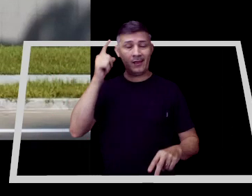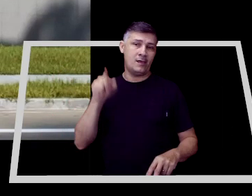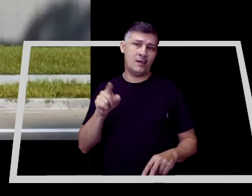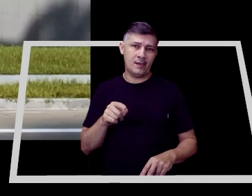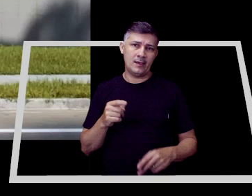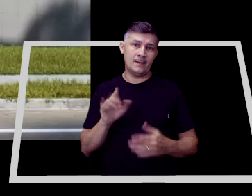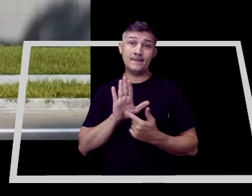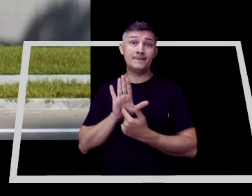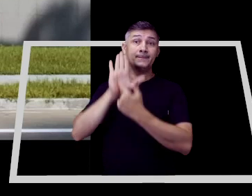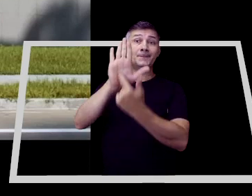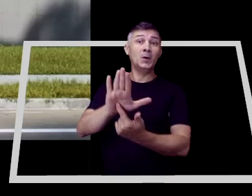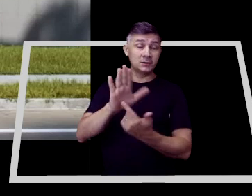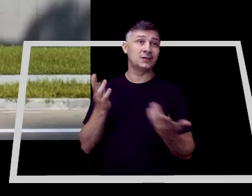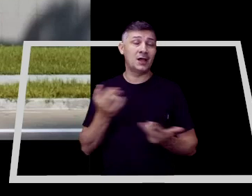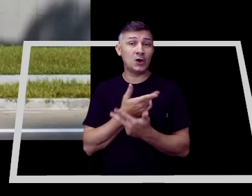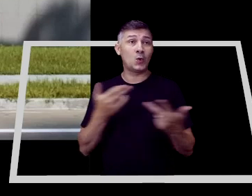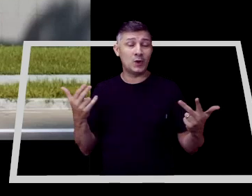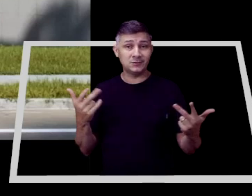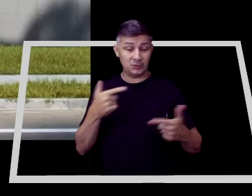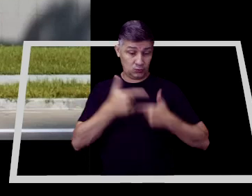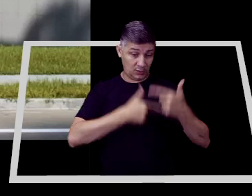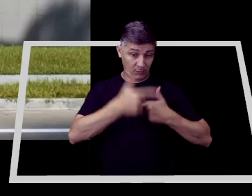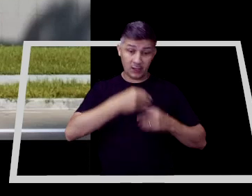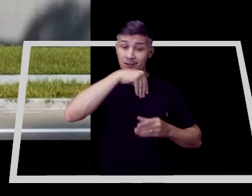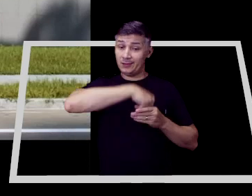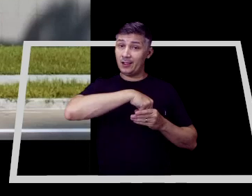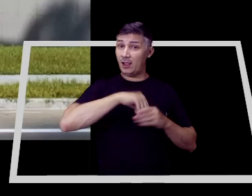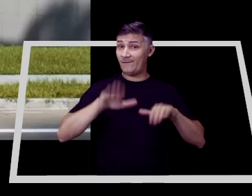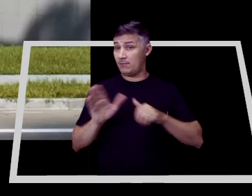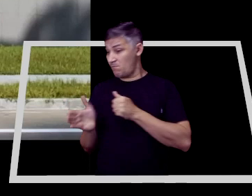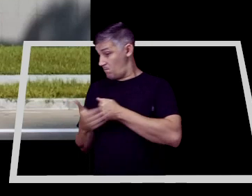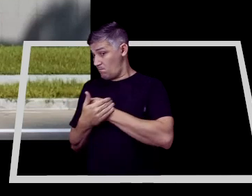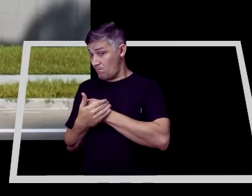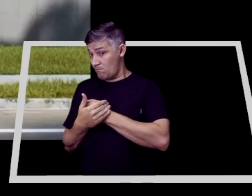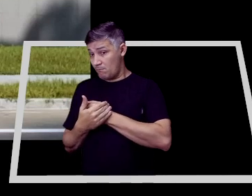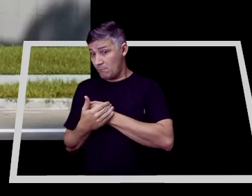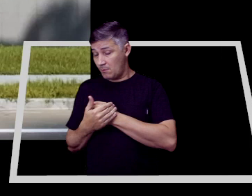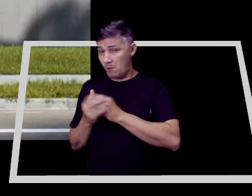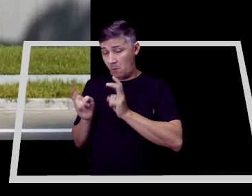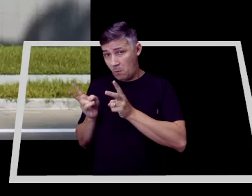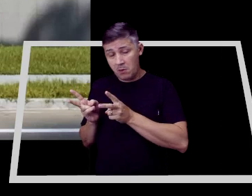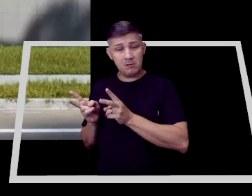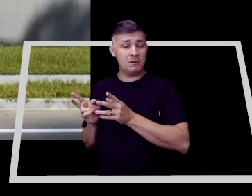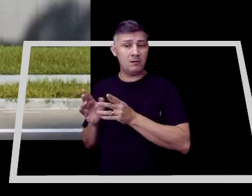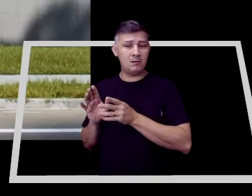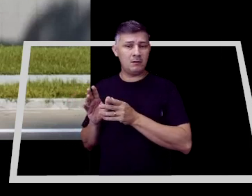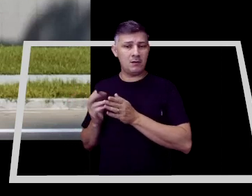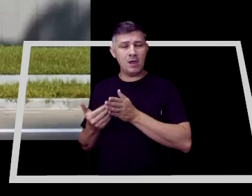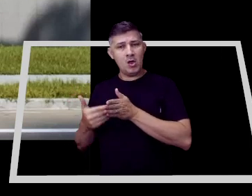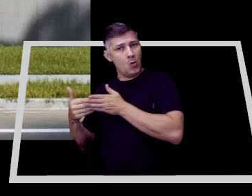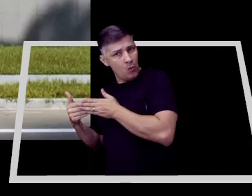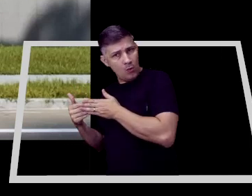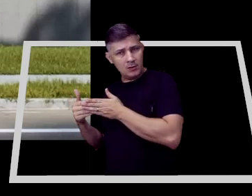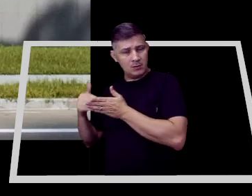pouco externar ou explicitar atividades que normalmente são atividades contidas